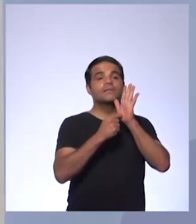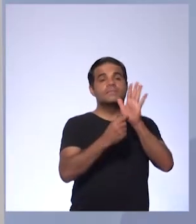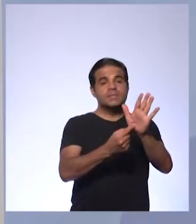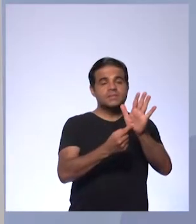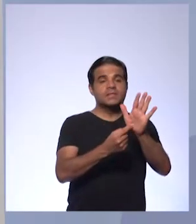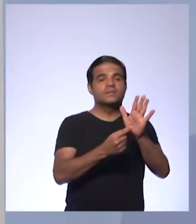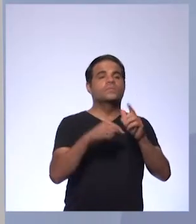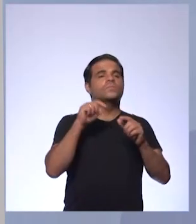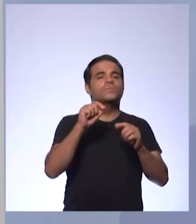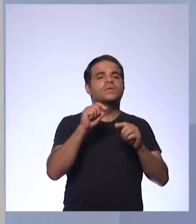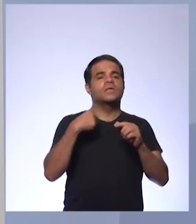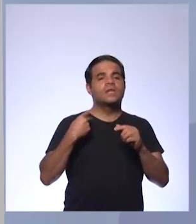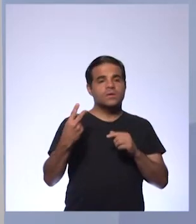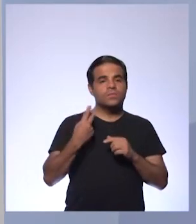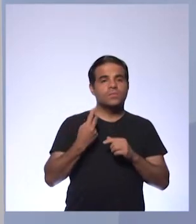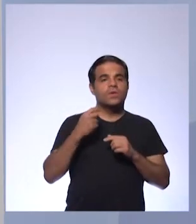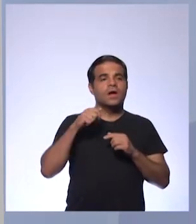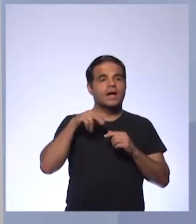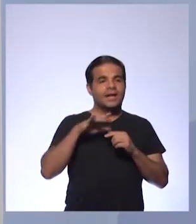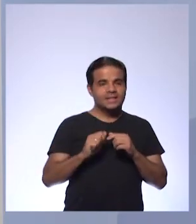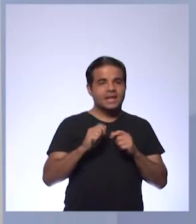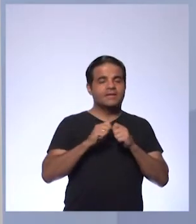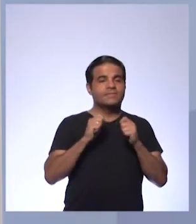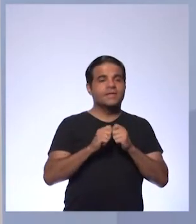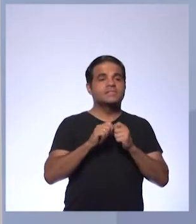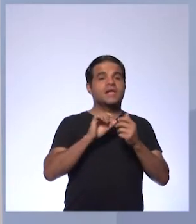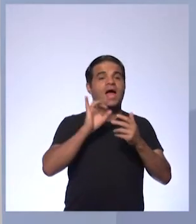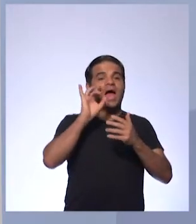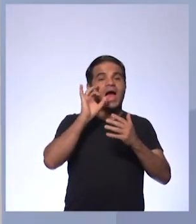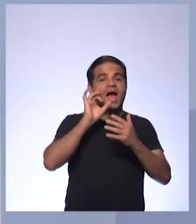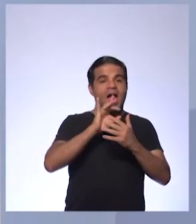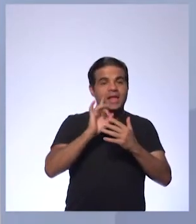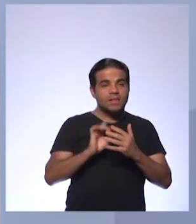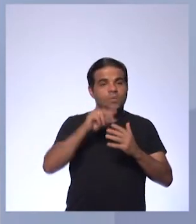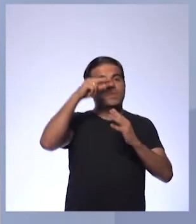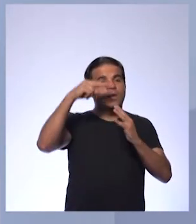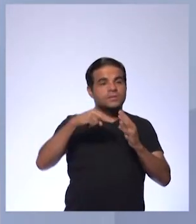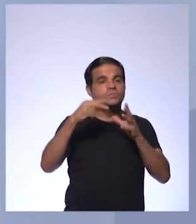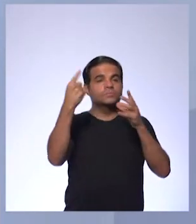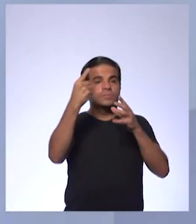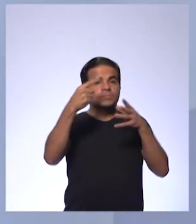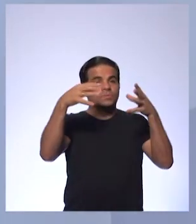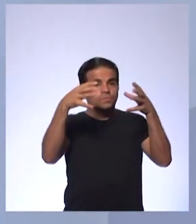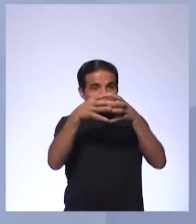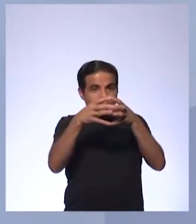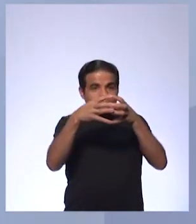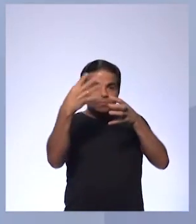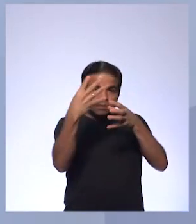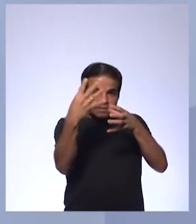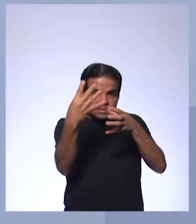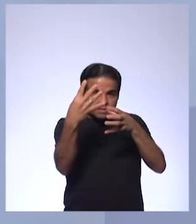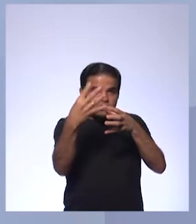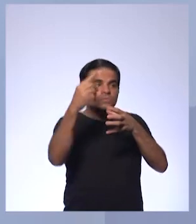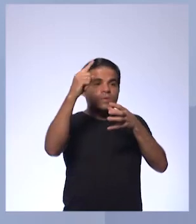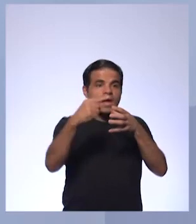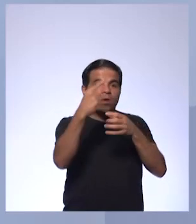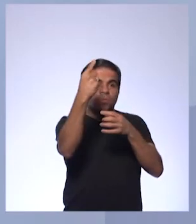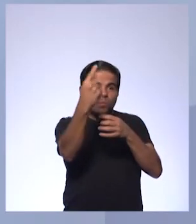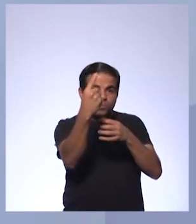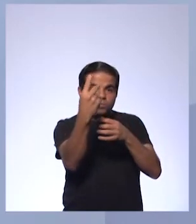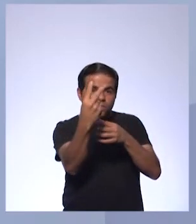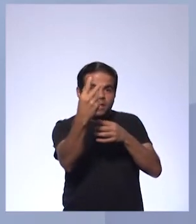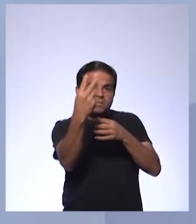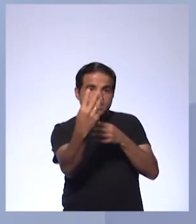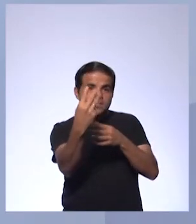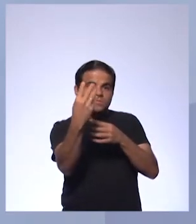que eu e a Andréia fizemos foi, cada uma leu um grupo. Então, eu li o primeiro quarteto, que é 1,